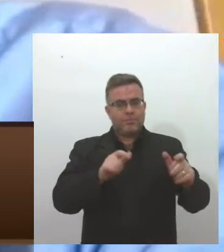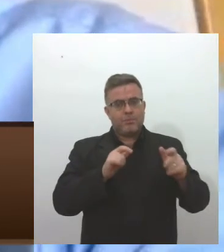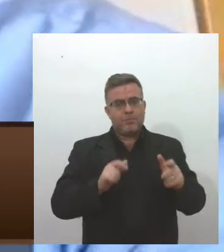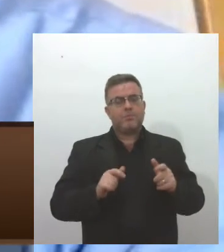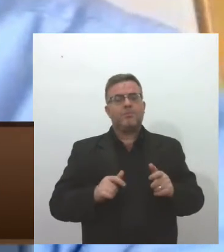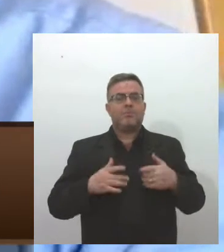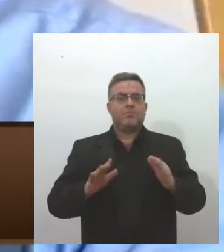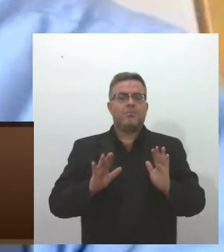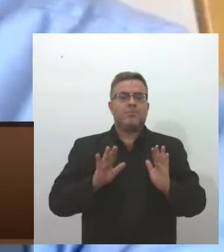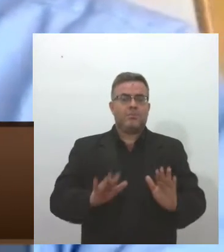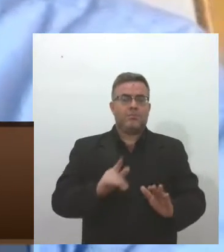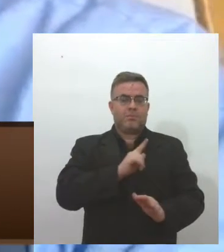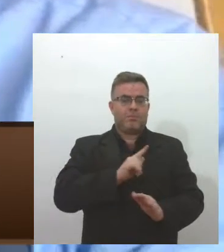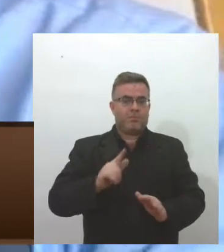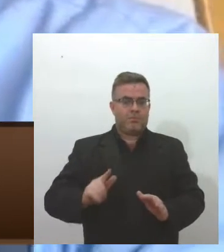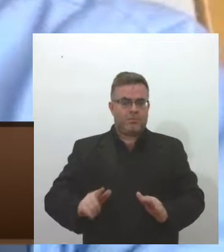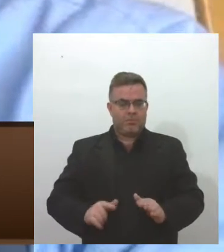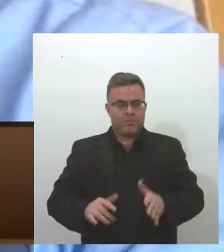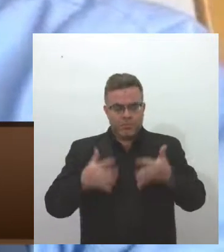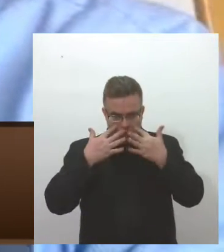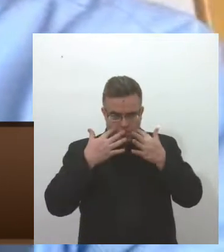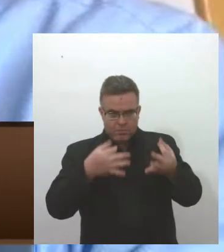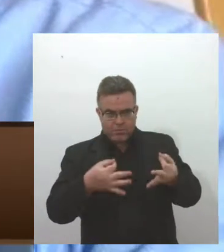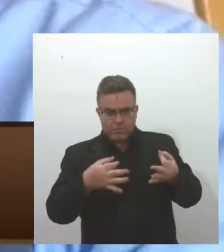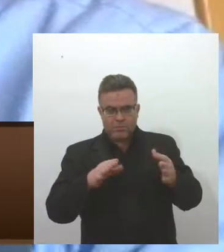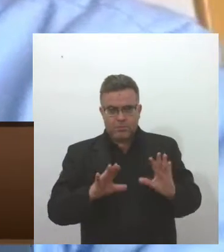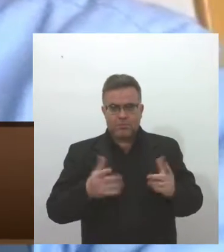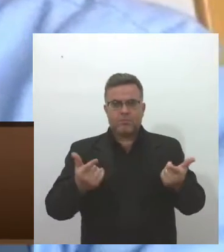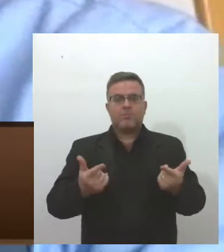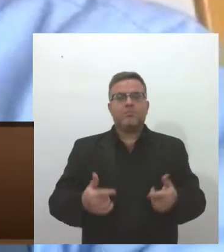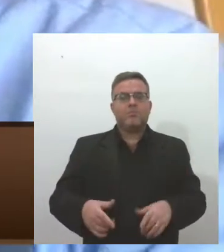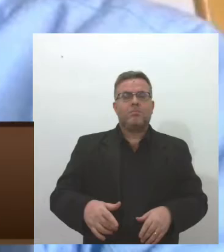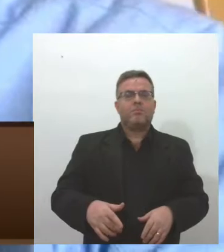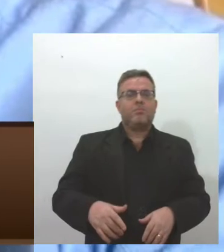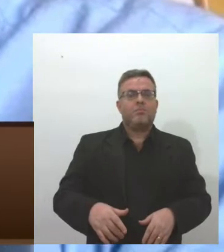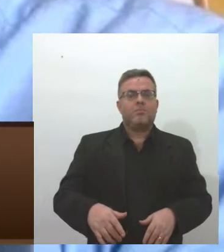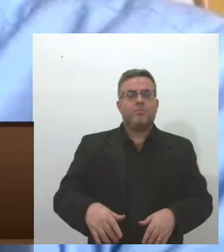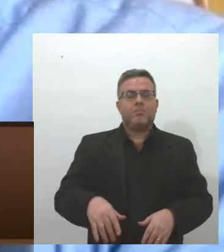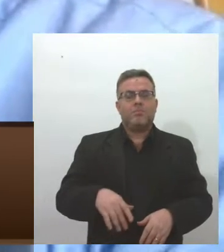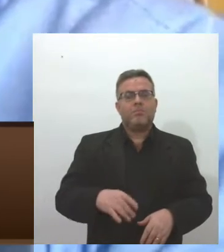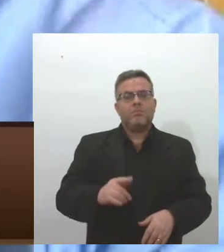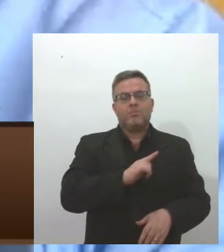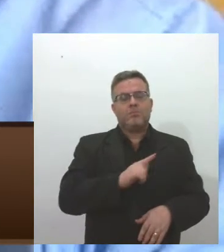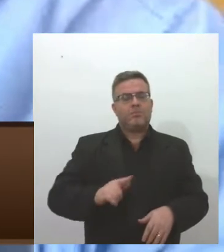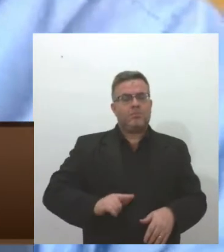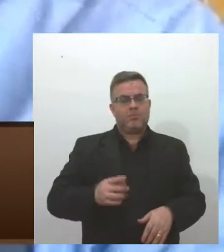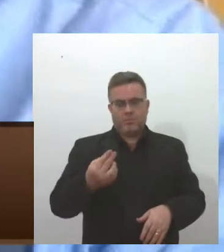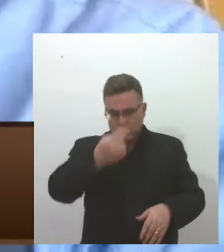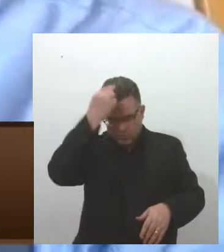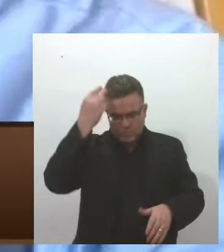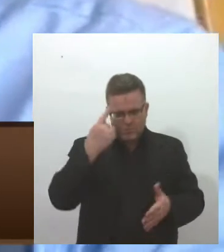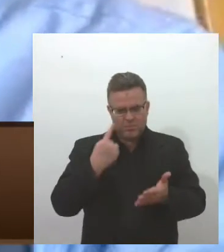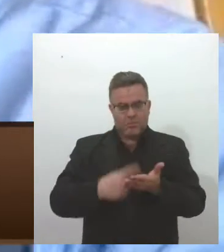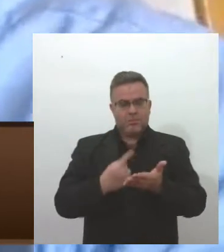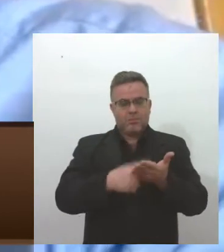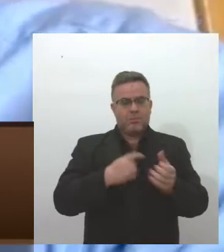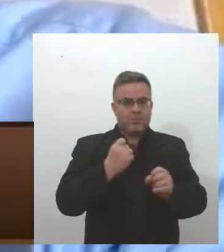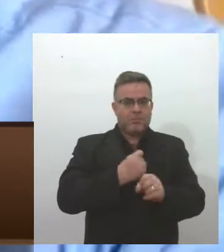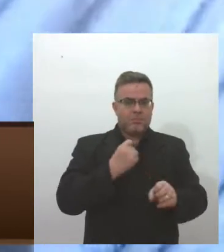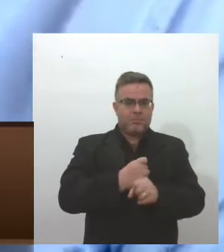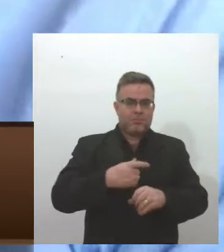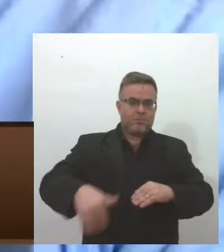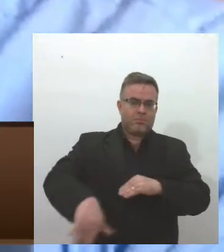governo do estado vem sanando isso. O governador Benivaldo Chagas, ele está construindo aí, reformando, reestruturando